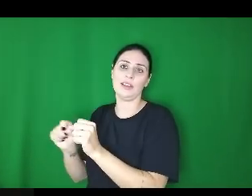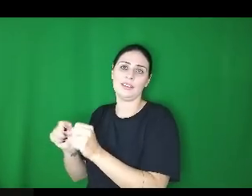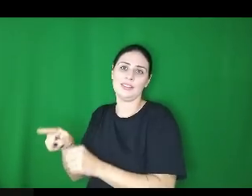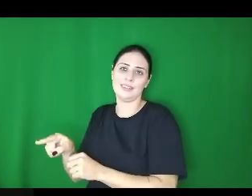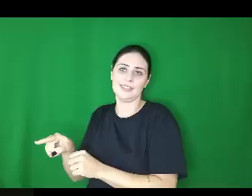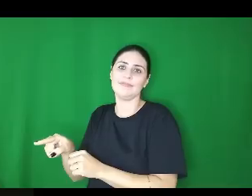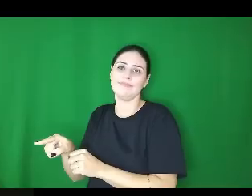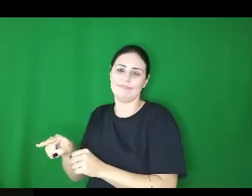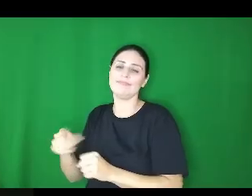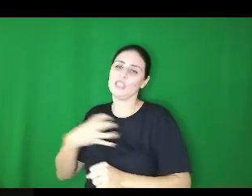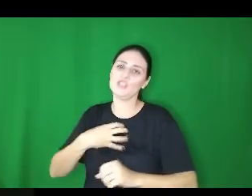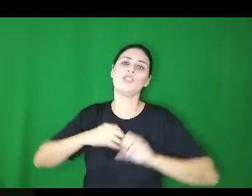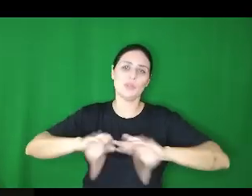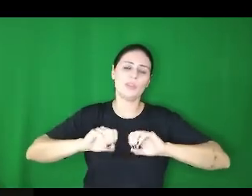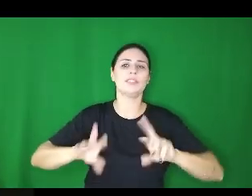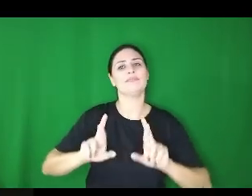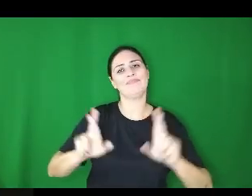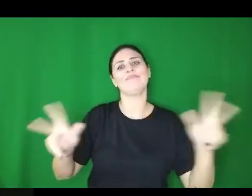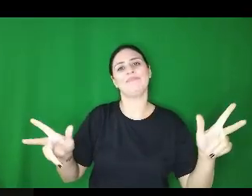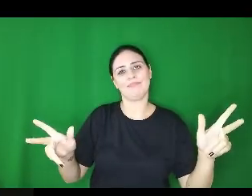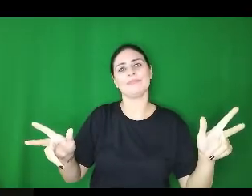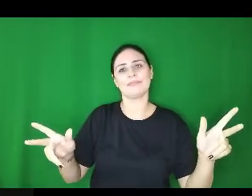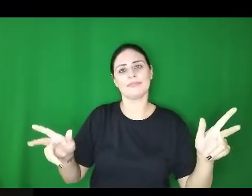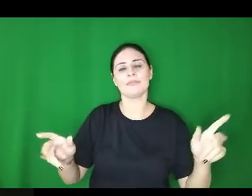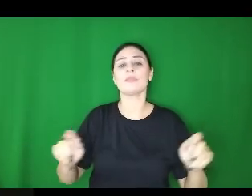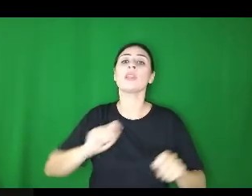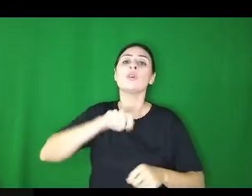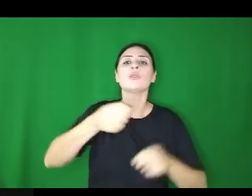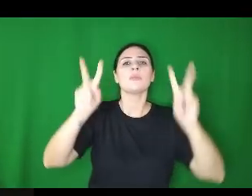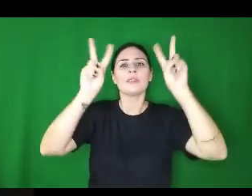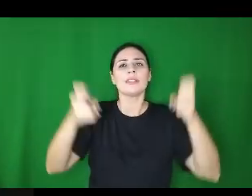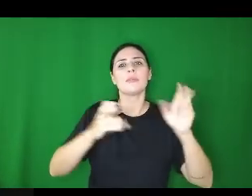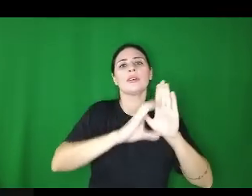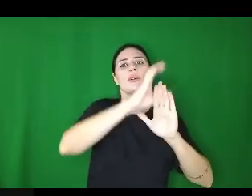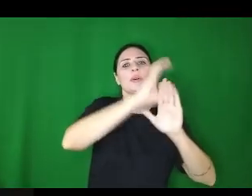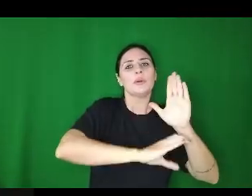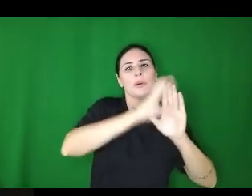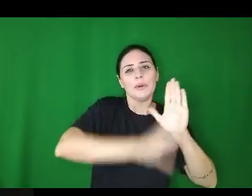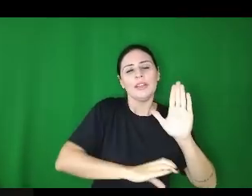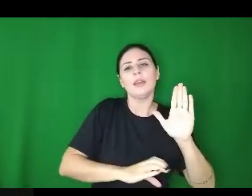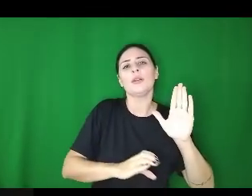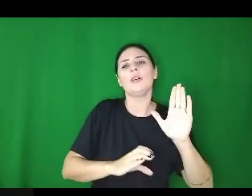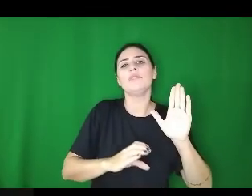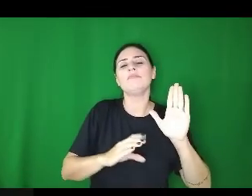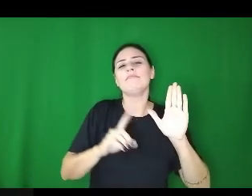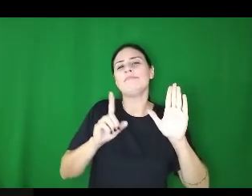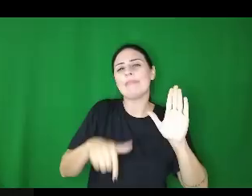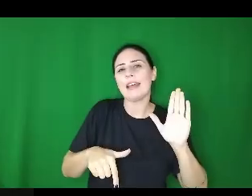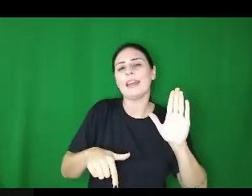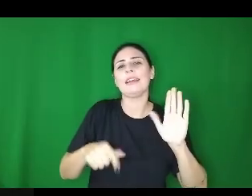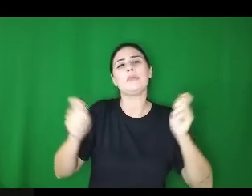Então, é fato isso. E aí, como é que eu posso alinhar o que está aqui com as ações, né?